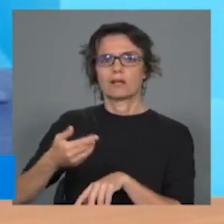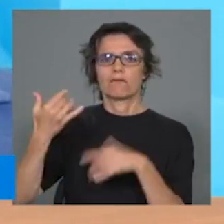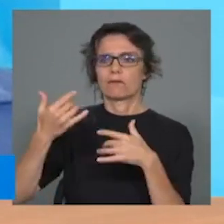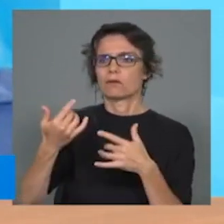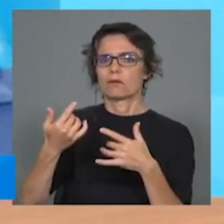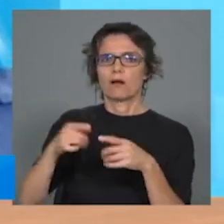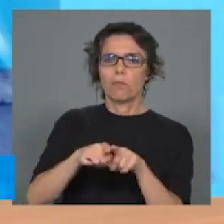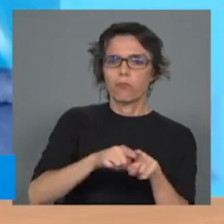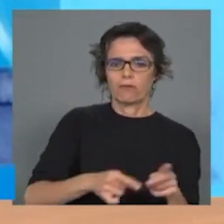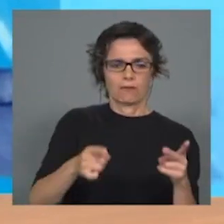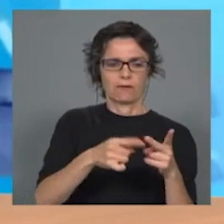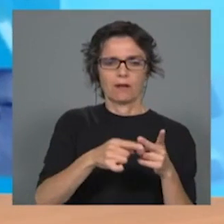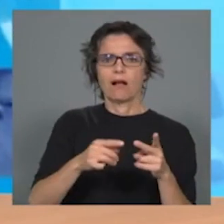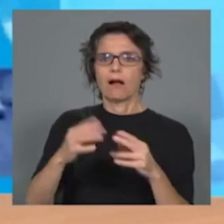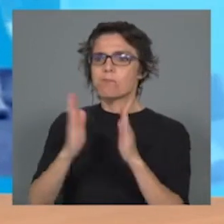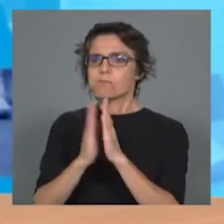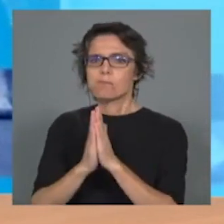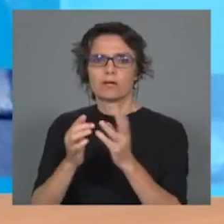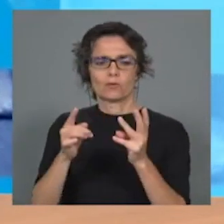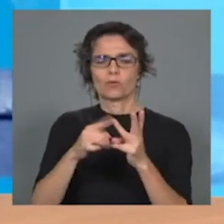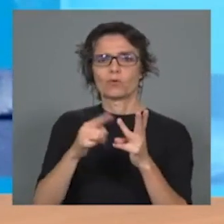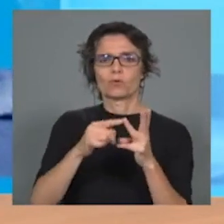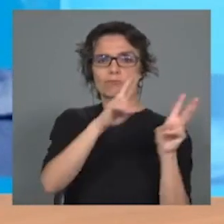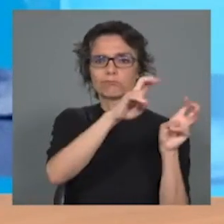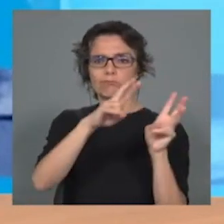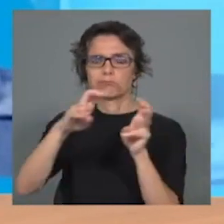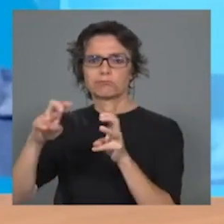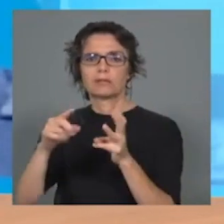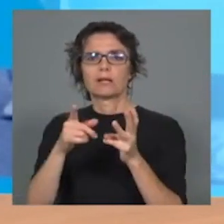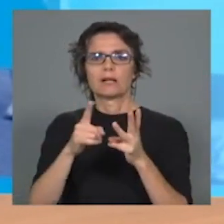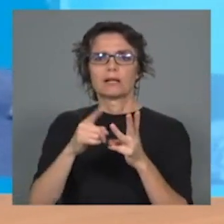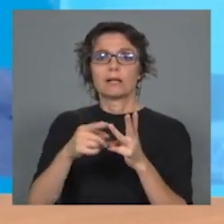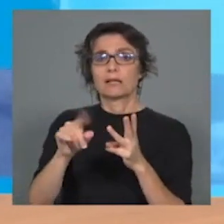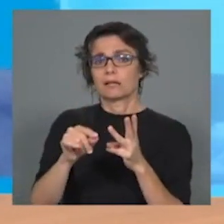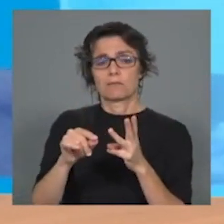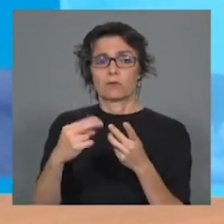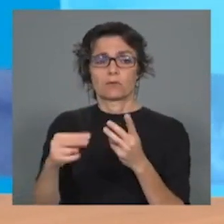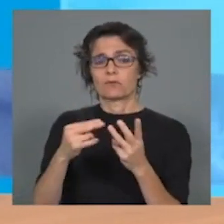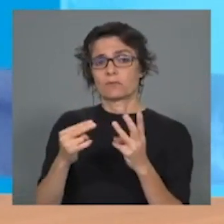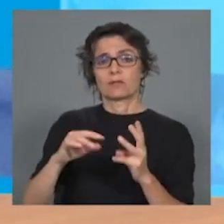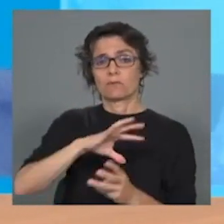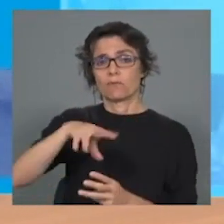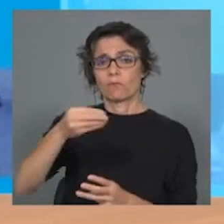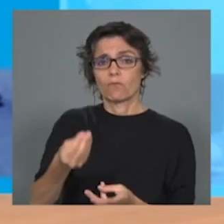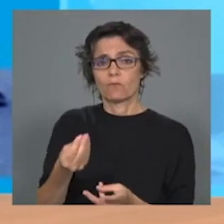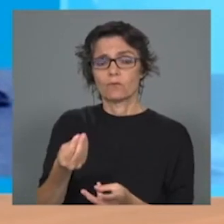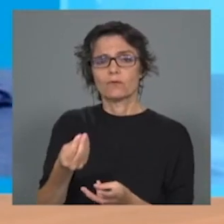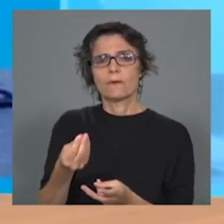vista religioso, quer do ponto de vista da situação global do mundo. E,